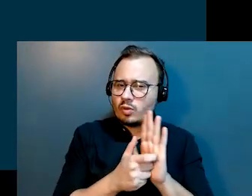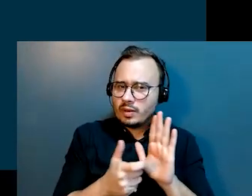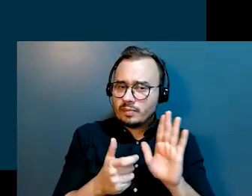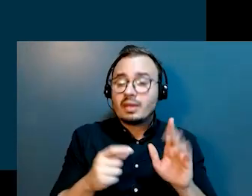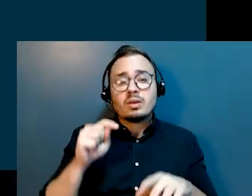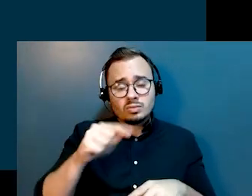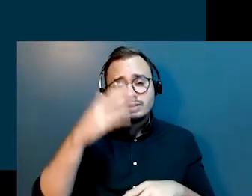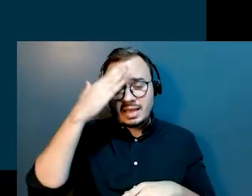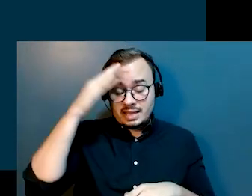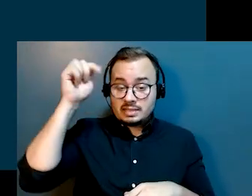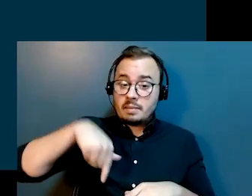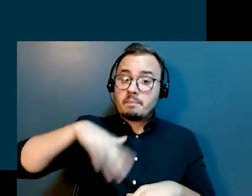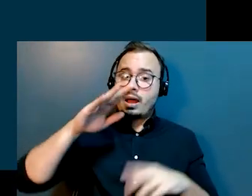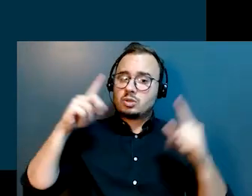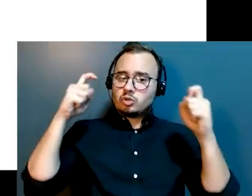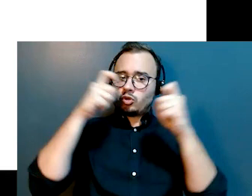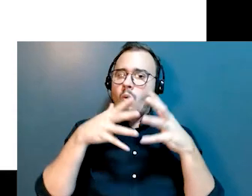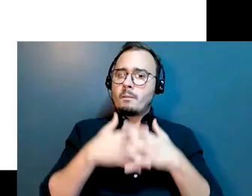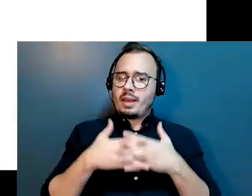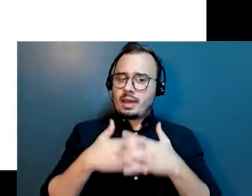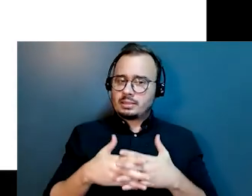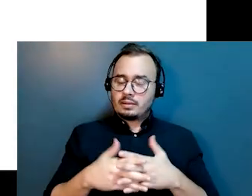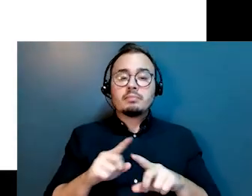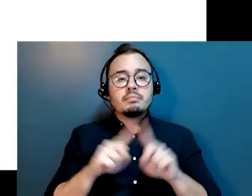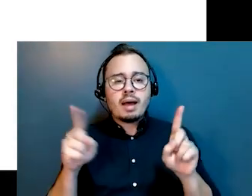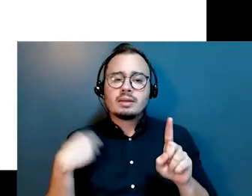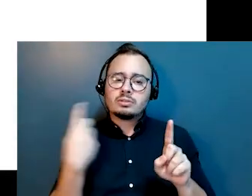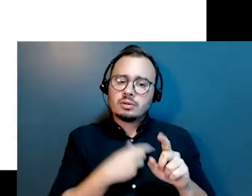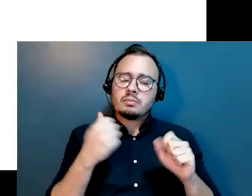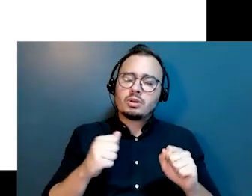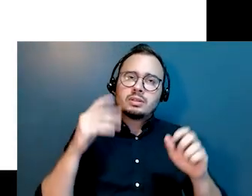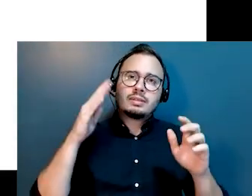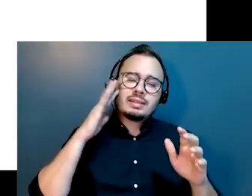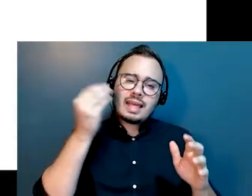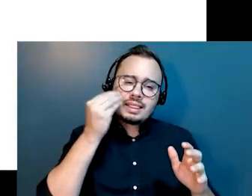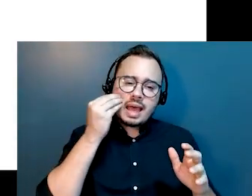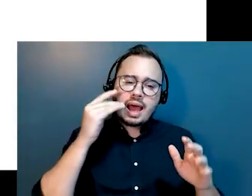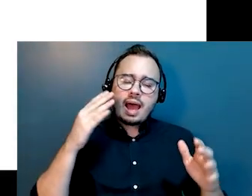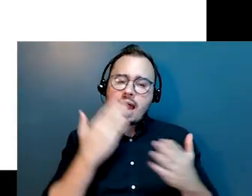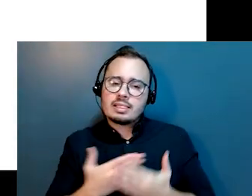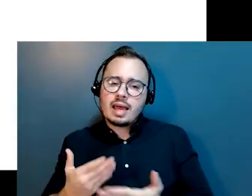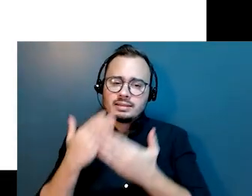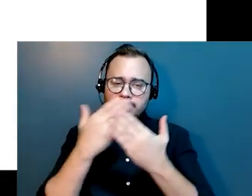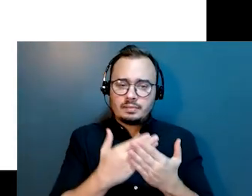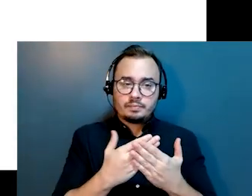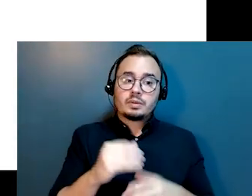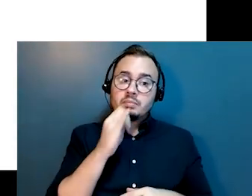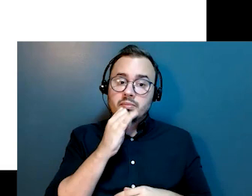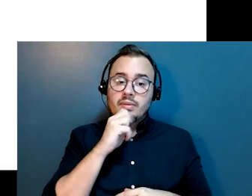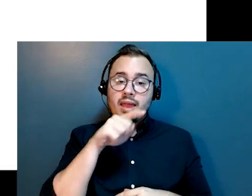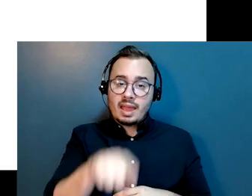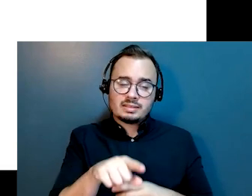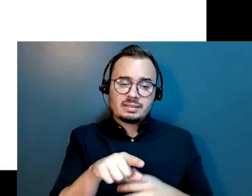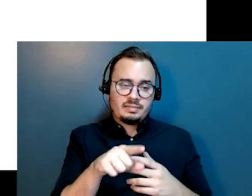concordo, mas vamos tentar analisar essas tarefas. Para essa apresentação, eu vou categorizar uma atividade em desenvolvimento